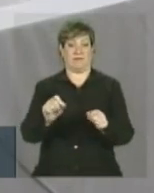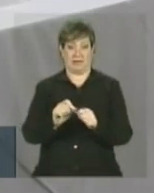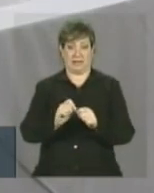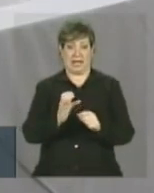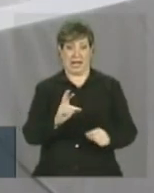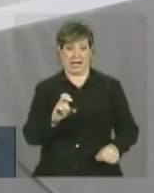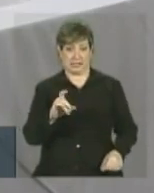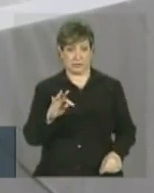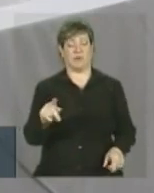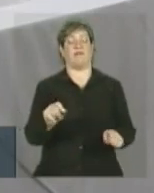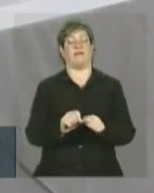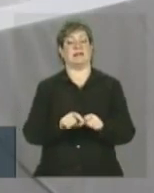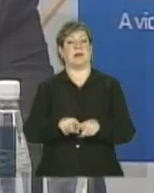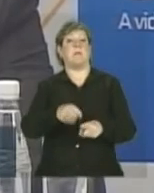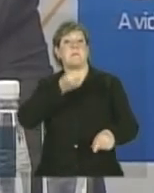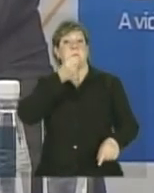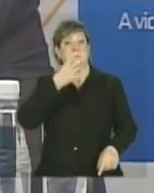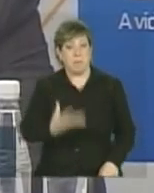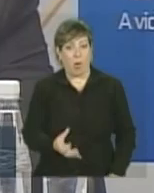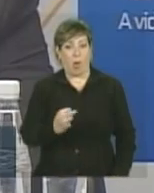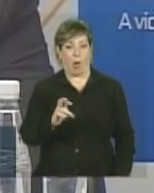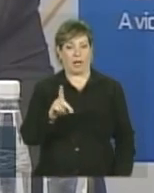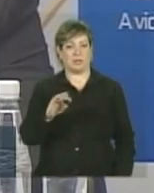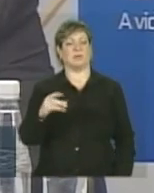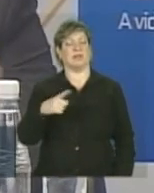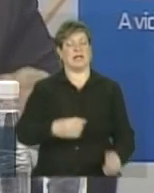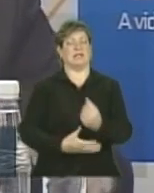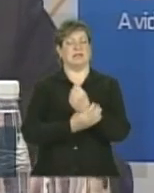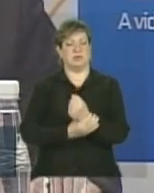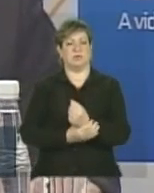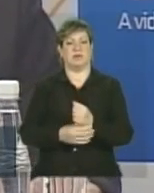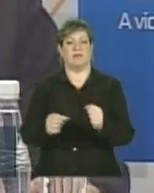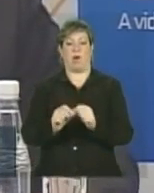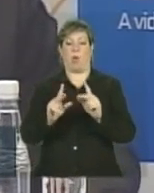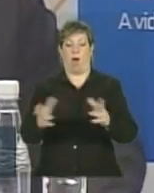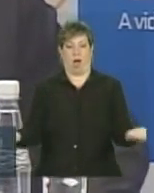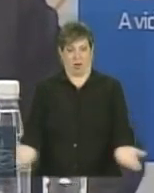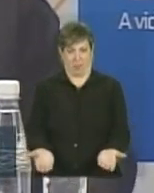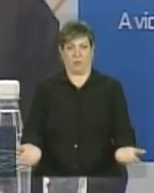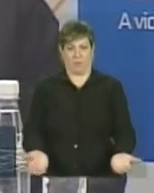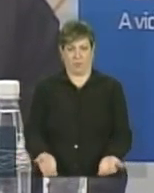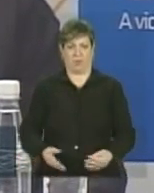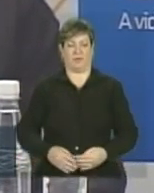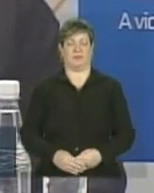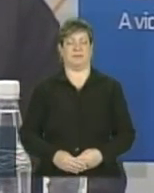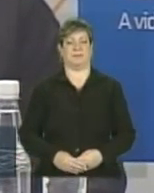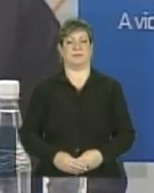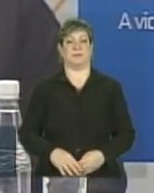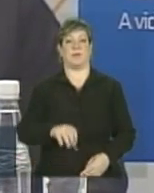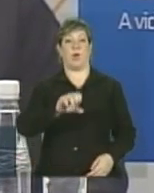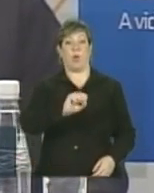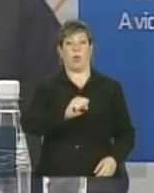estamos fazendo bons créditos, portanto, temos segurança de tomar a atitude que nós estamos tomando.